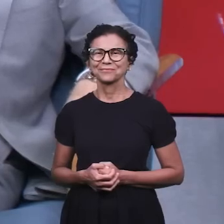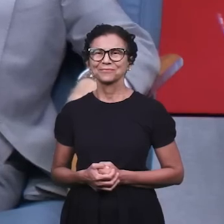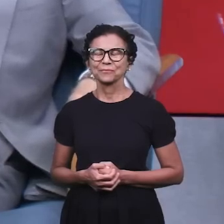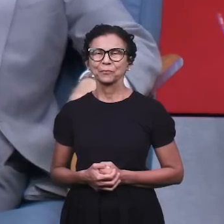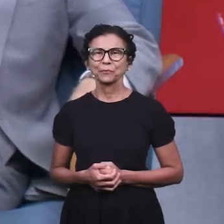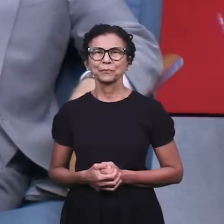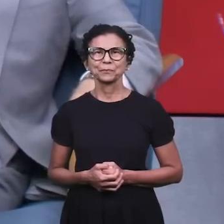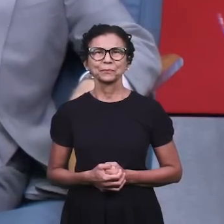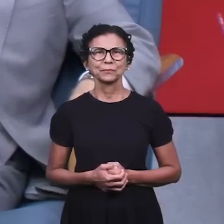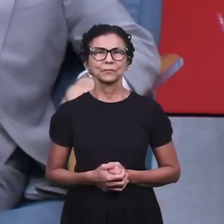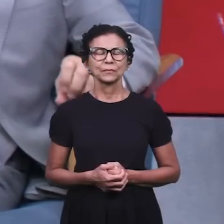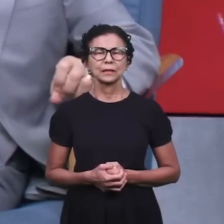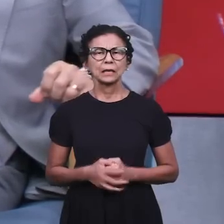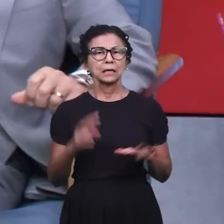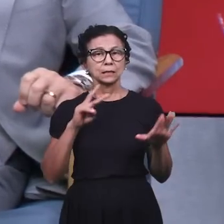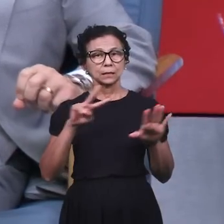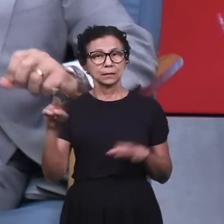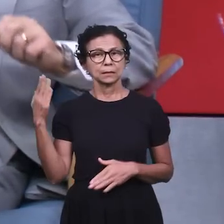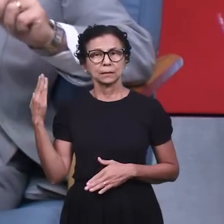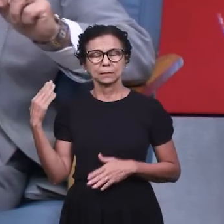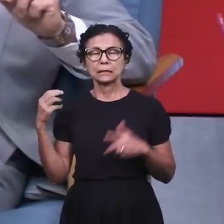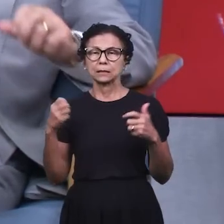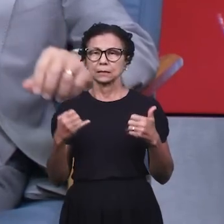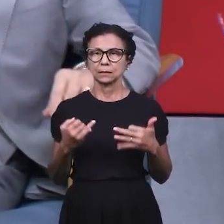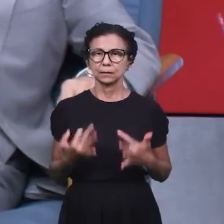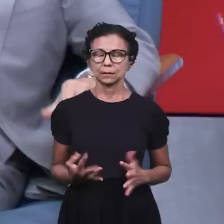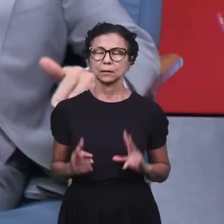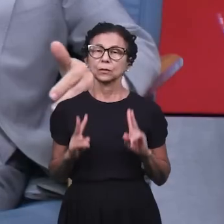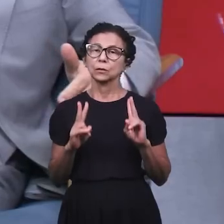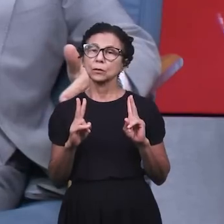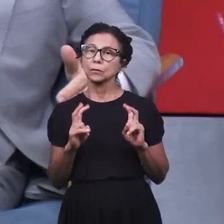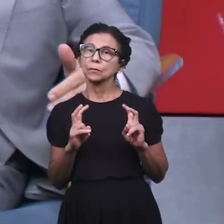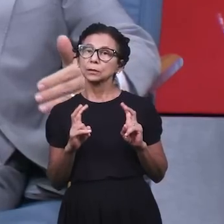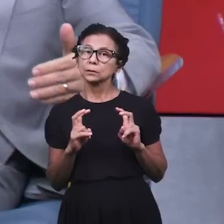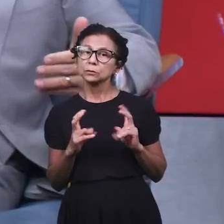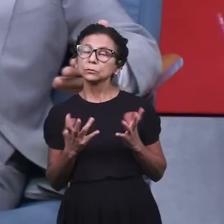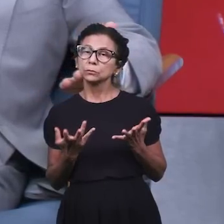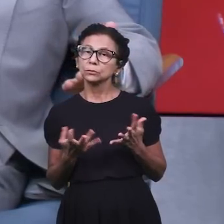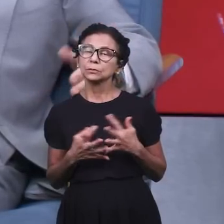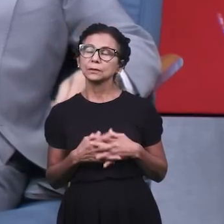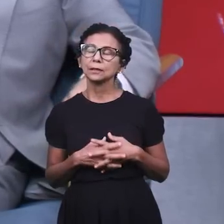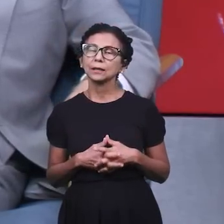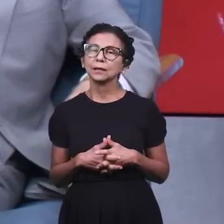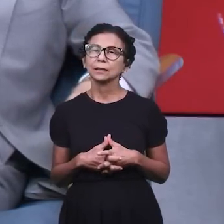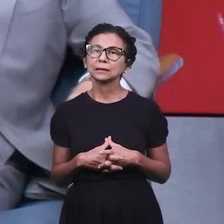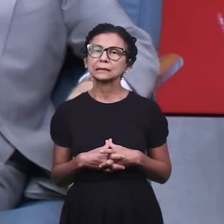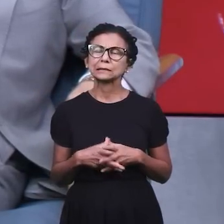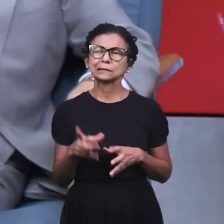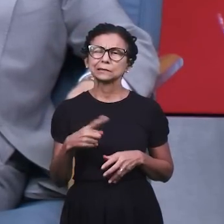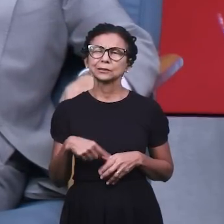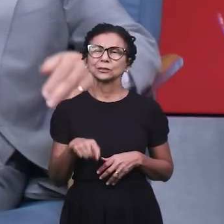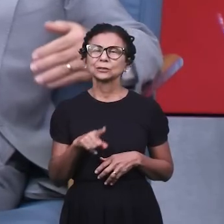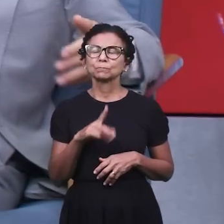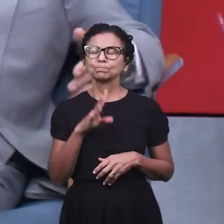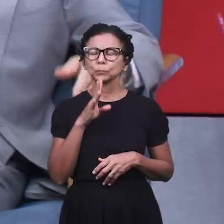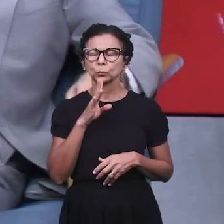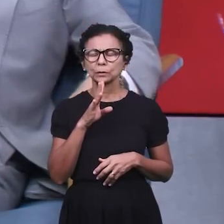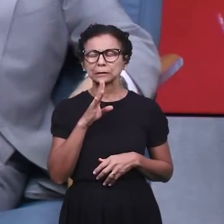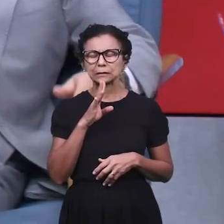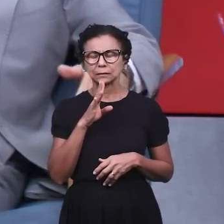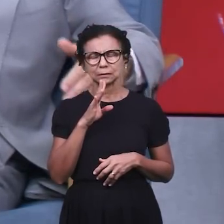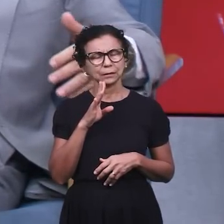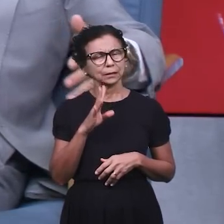Irmãos, nós falamos na semana passada sobre um assunto que no nosso meio é